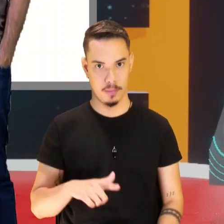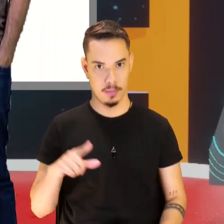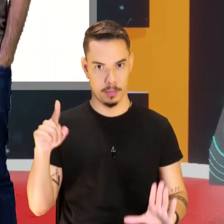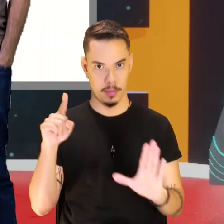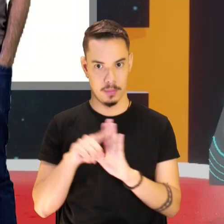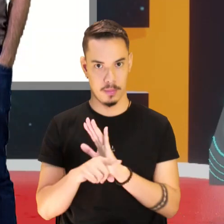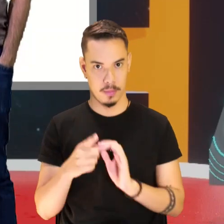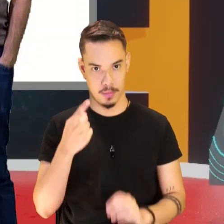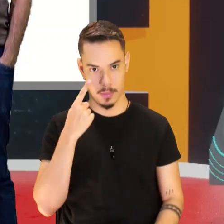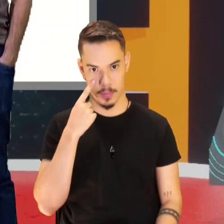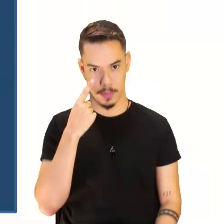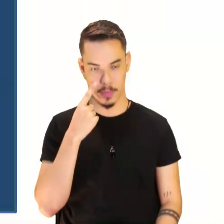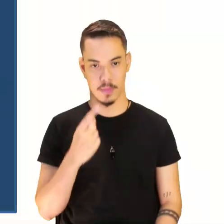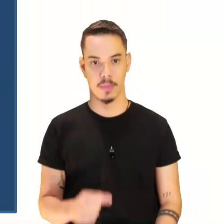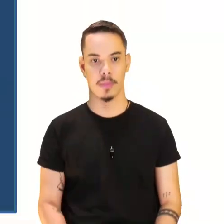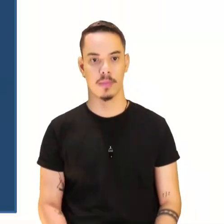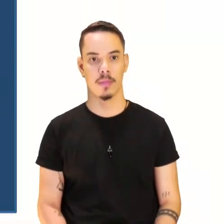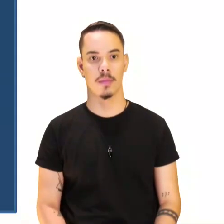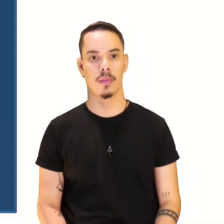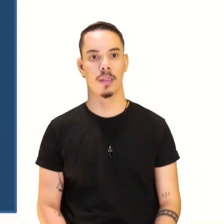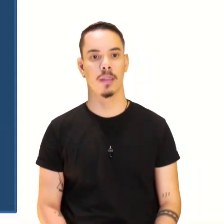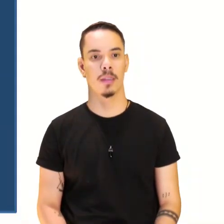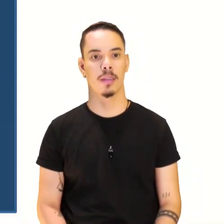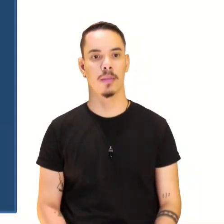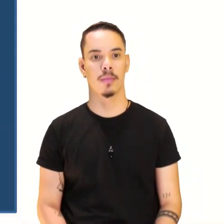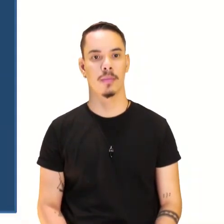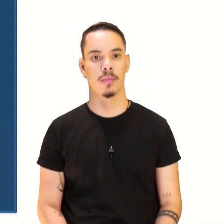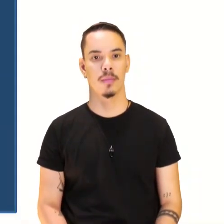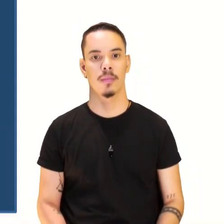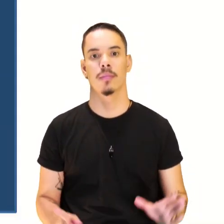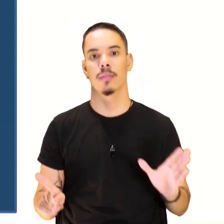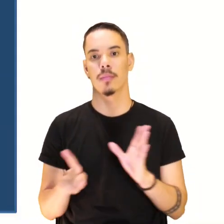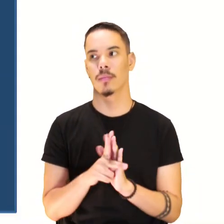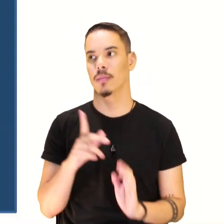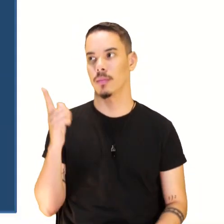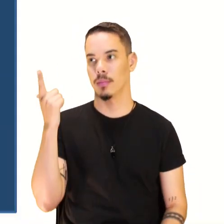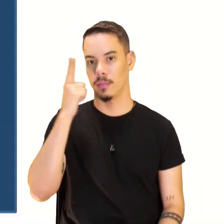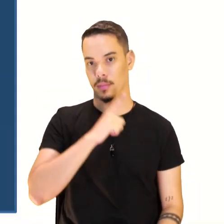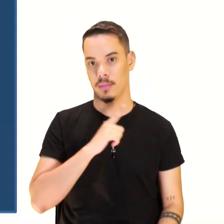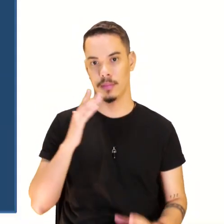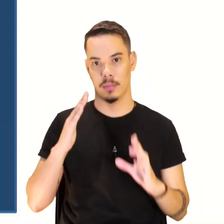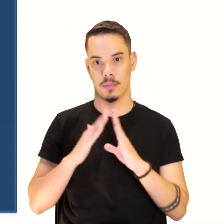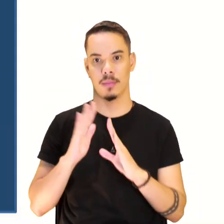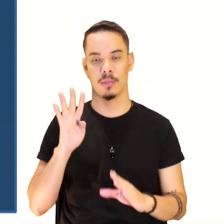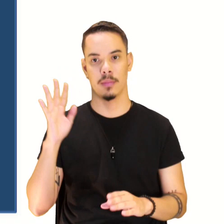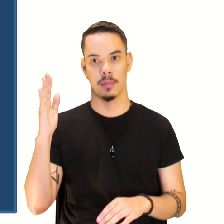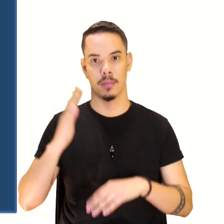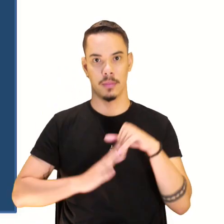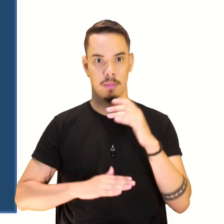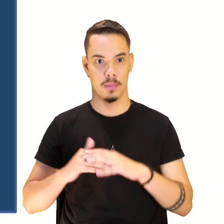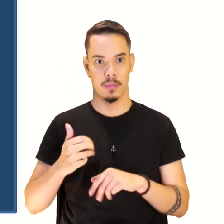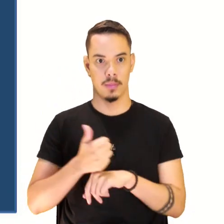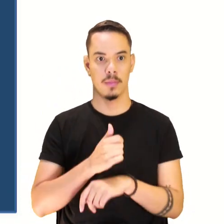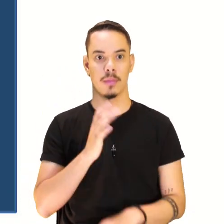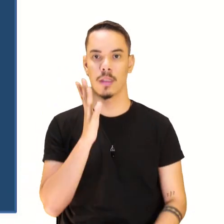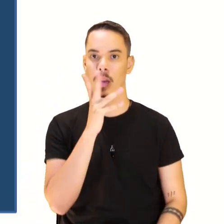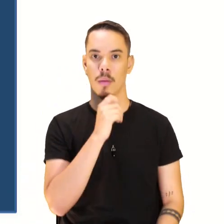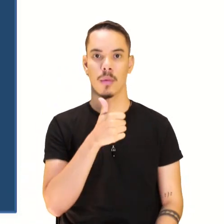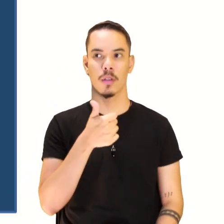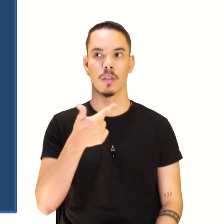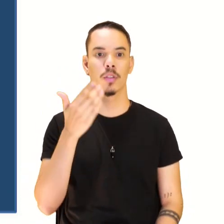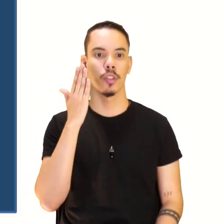tem mais duas ou três vamos lá Pergunta de número 5 Olha lá na telinha para construir uma casa quatro Operários demoram 12 dias